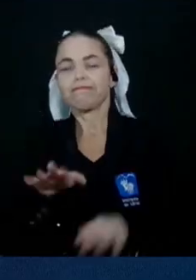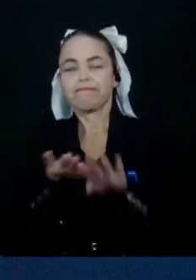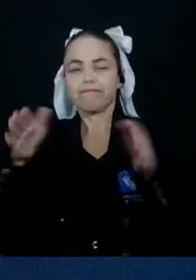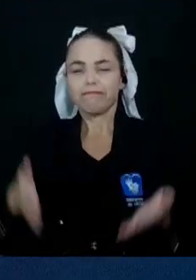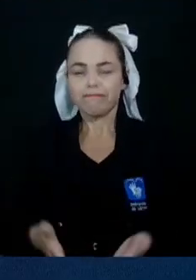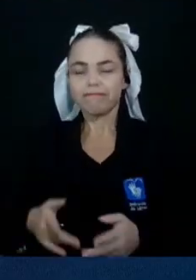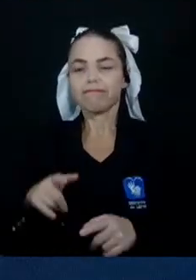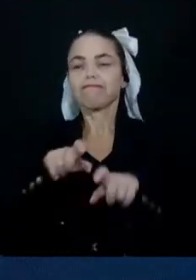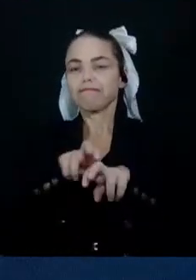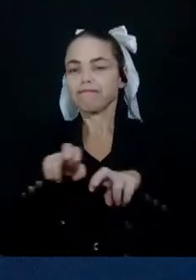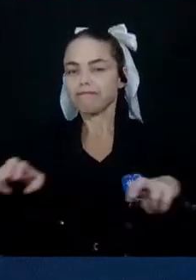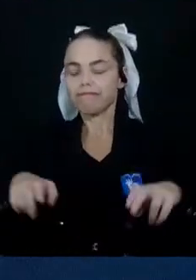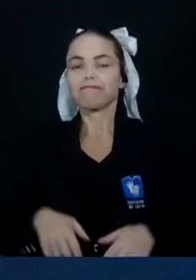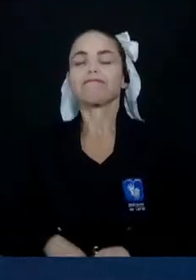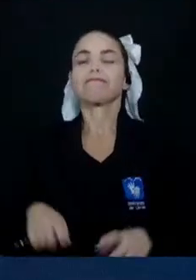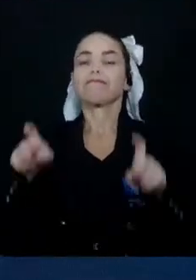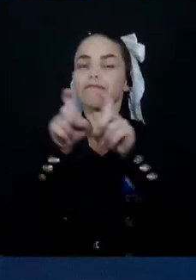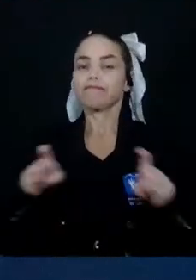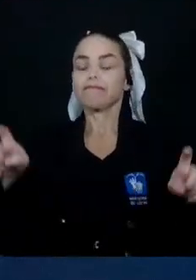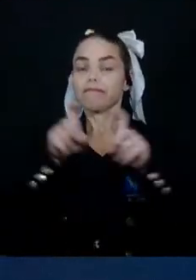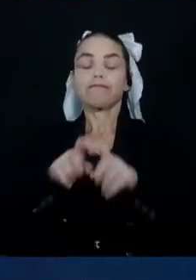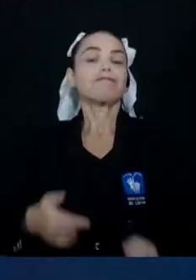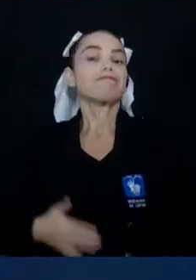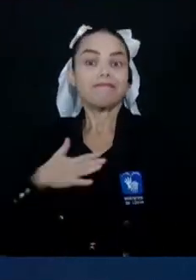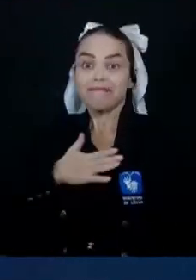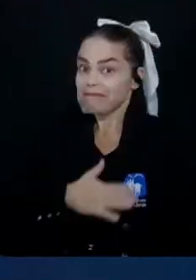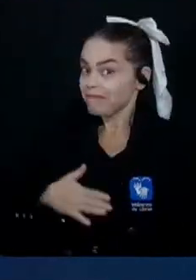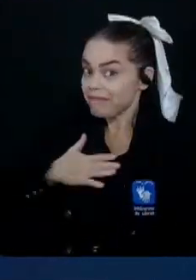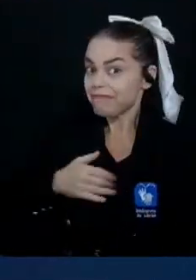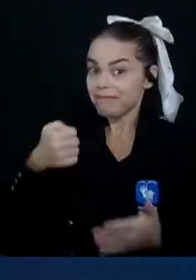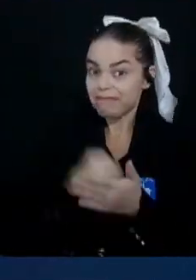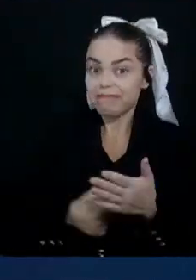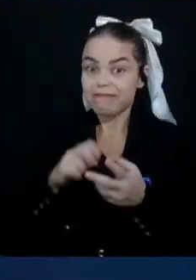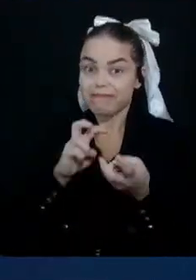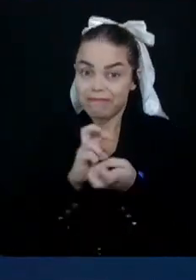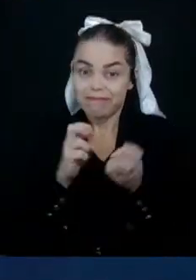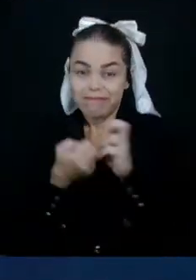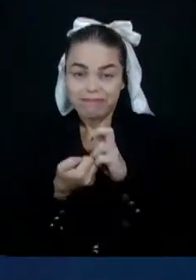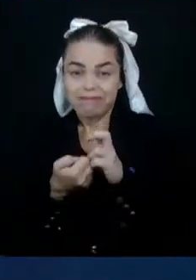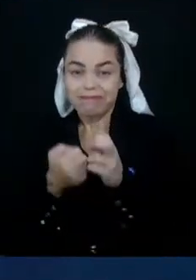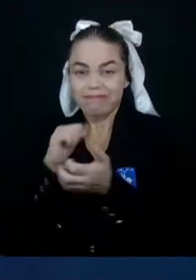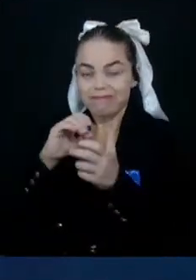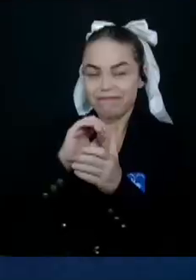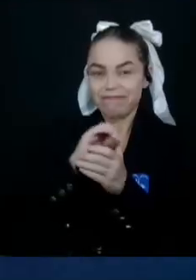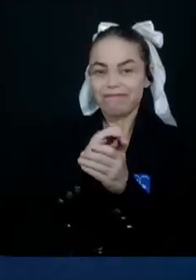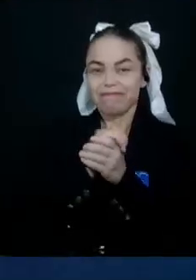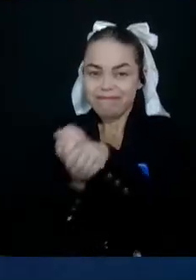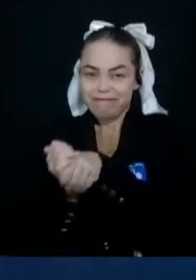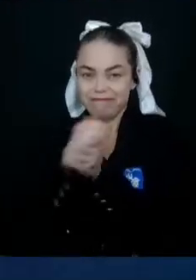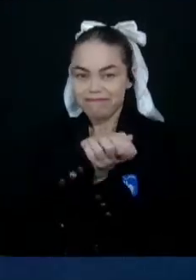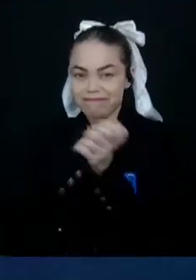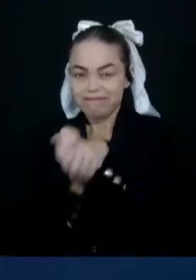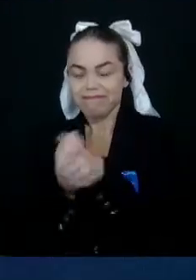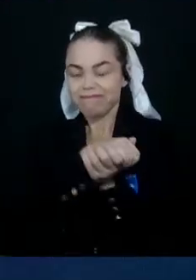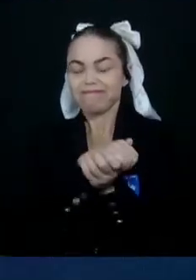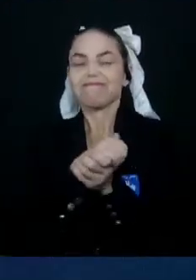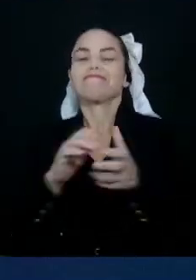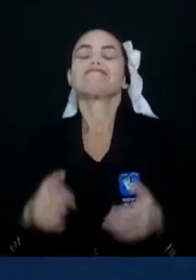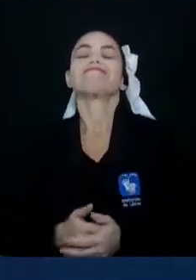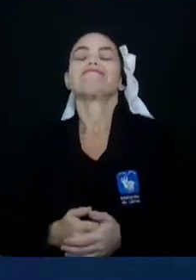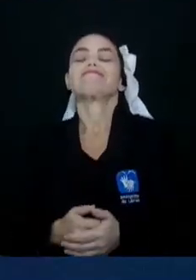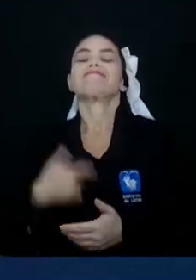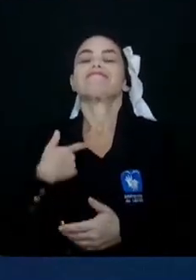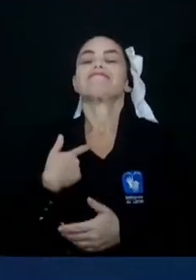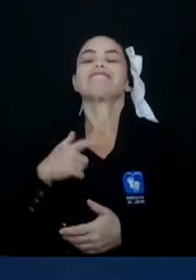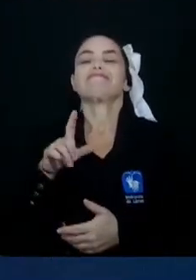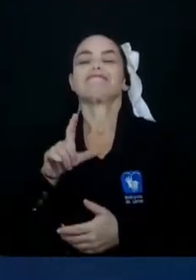computadores. Vocês gostam de luta de braço? Pois é, o Léo Romário de Sumaré vai representar a região de Campinas